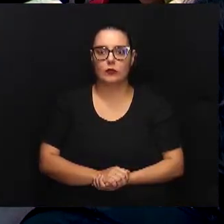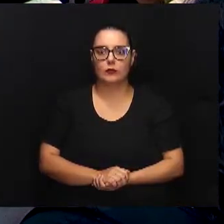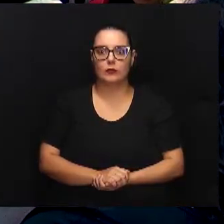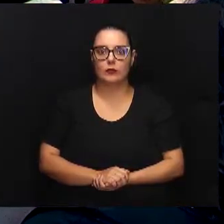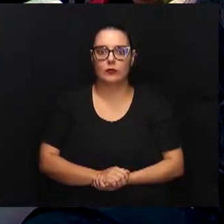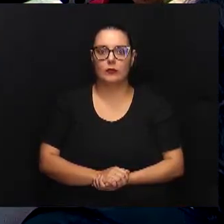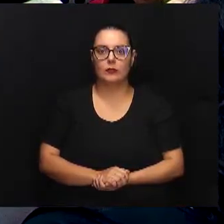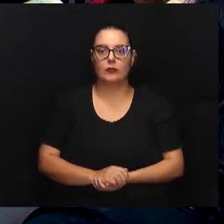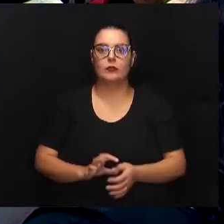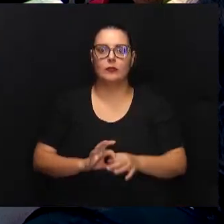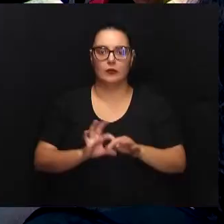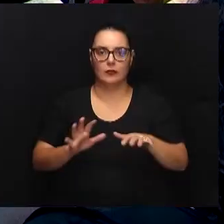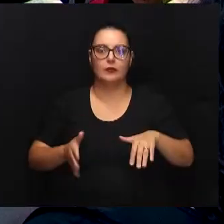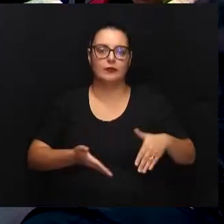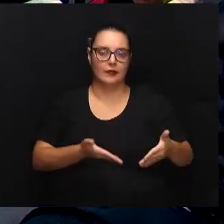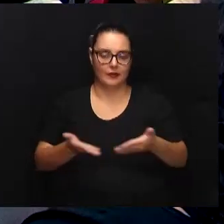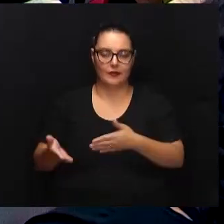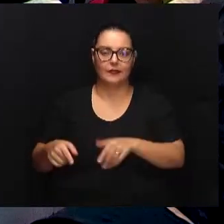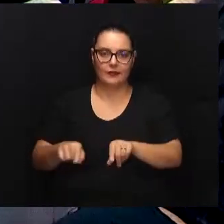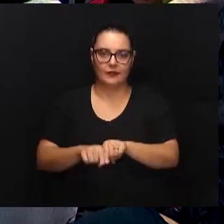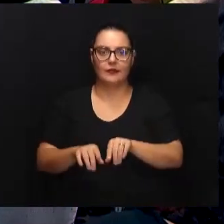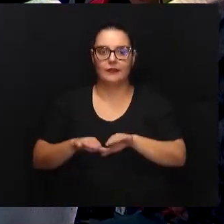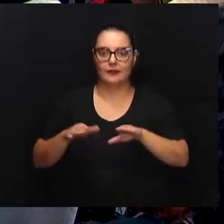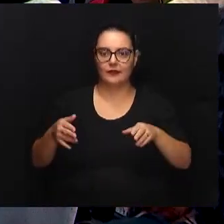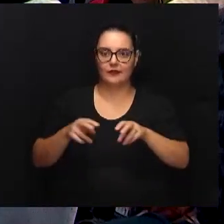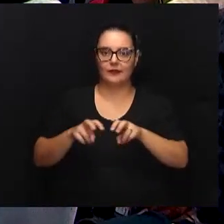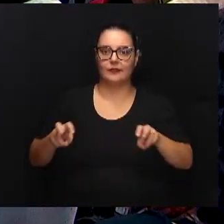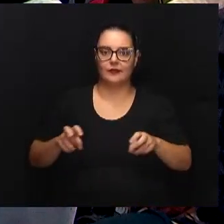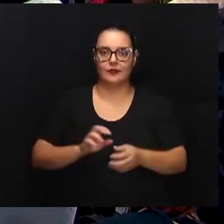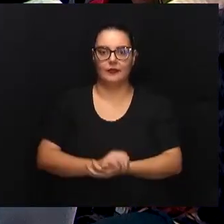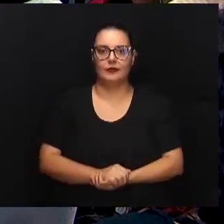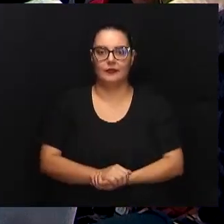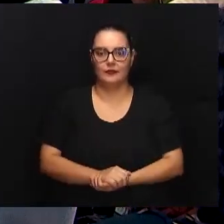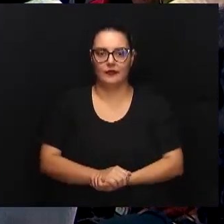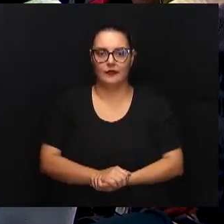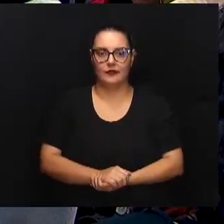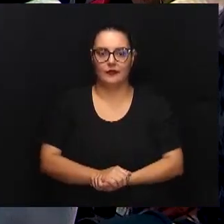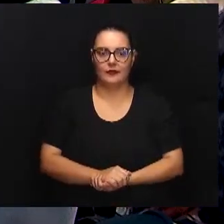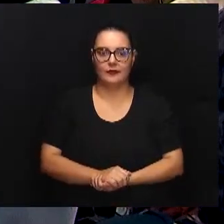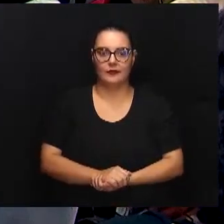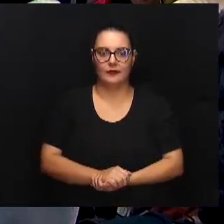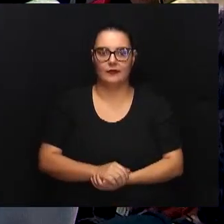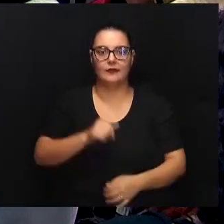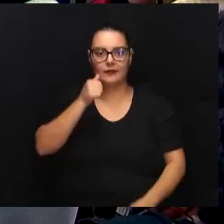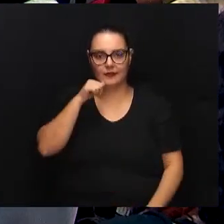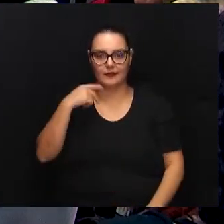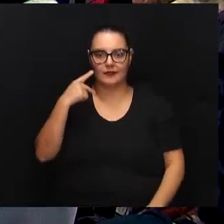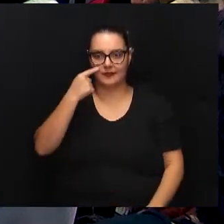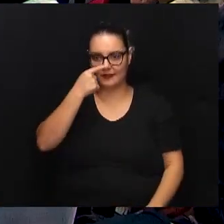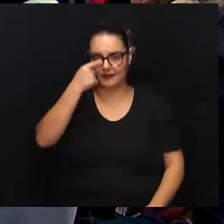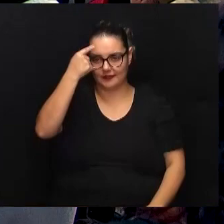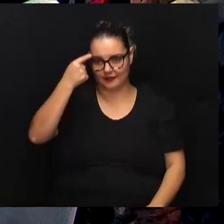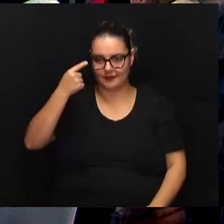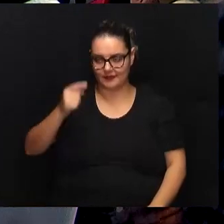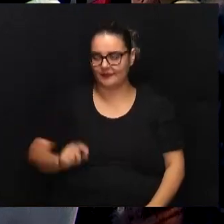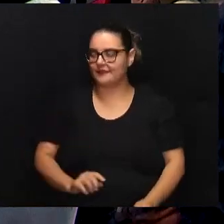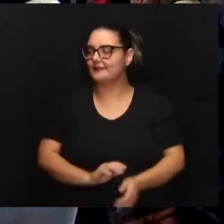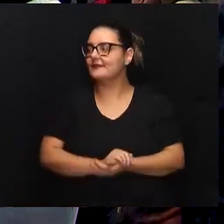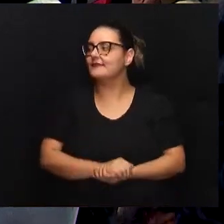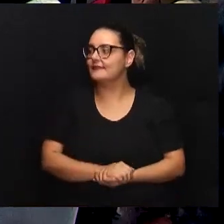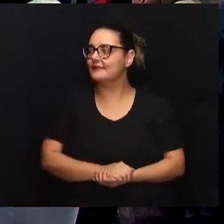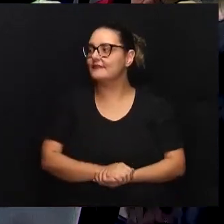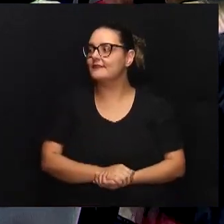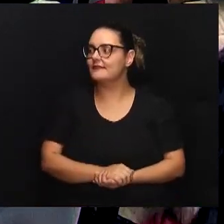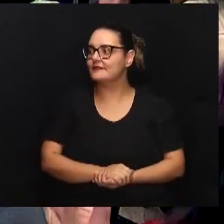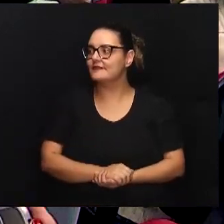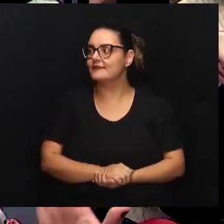Eu vou dar um tempinho para eles se apresentarem também depois, tá? Mas, para a mesa, eu também vou chamar a vereadora